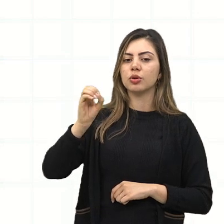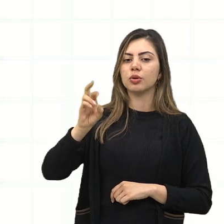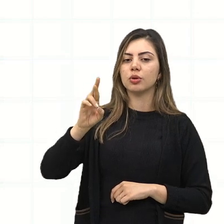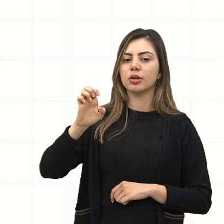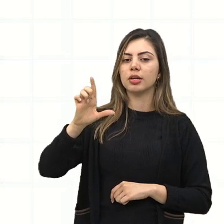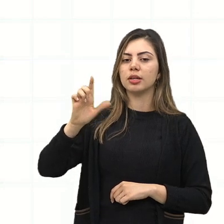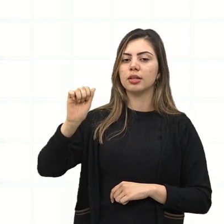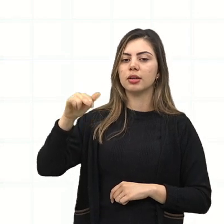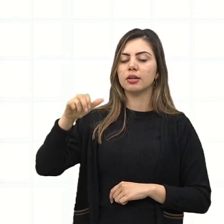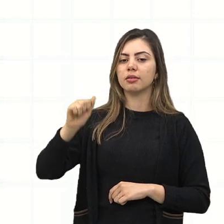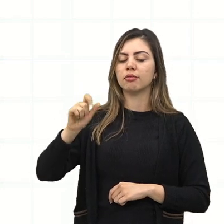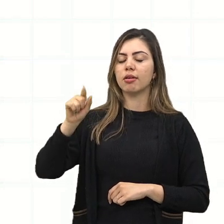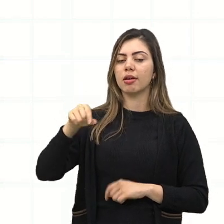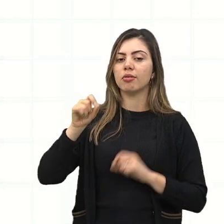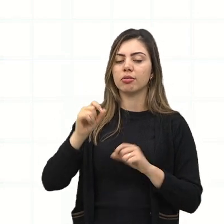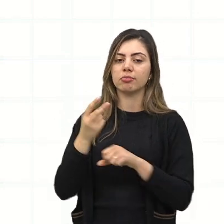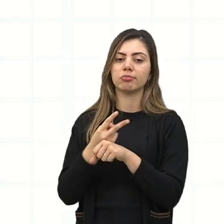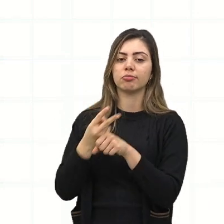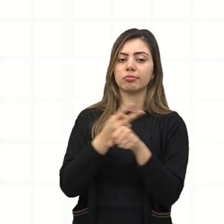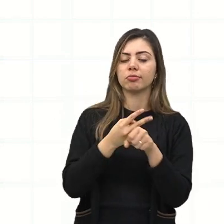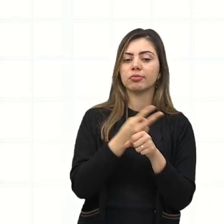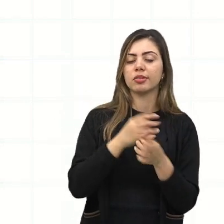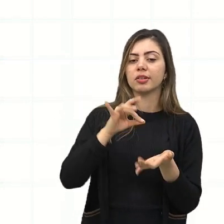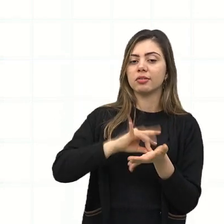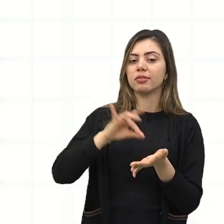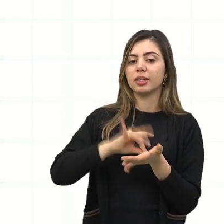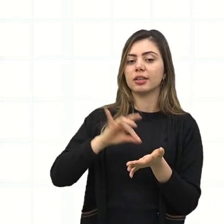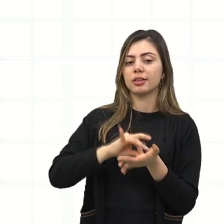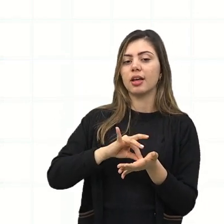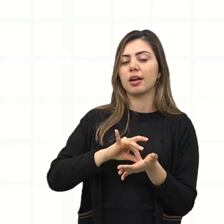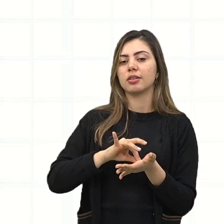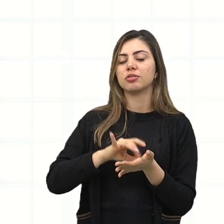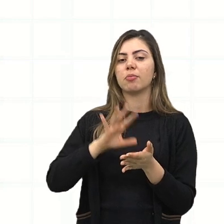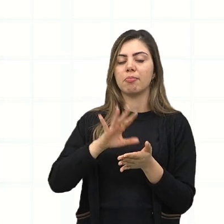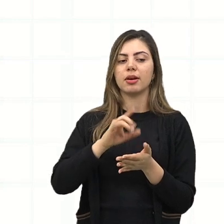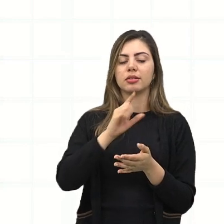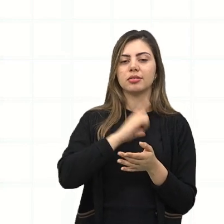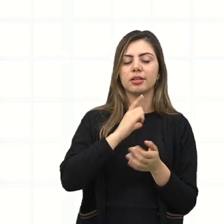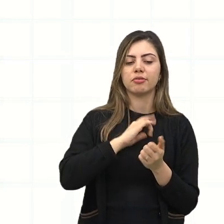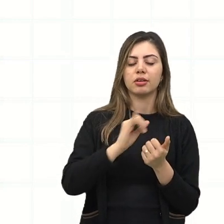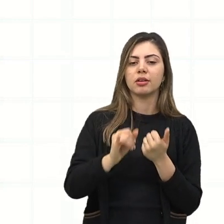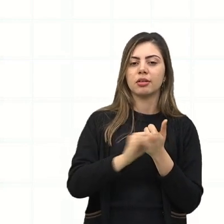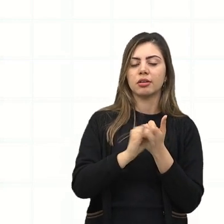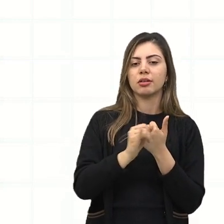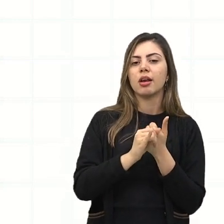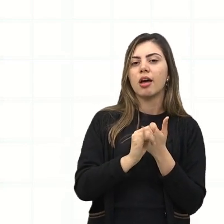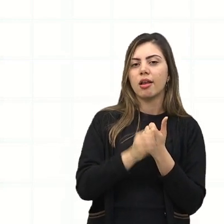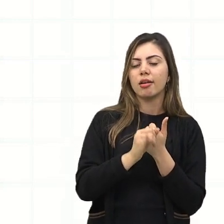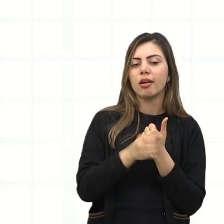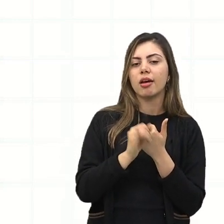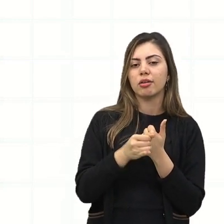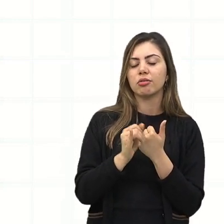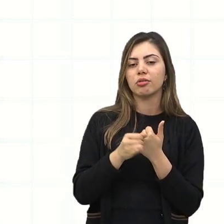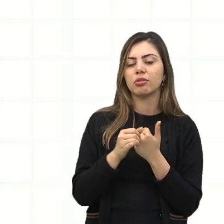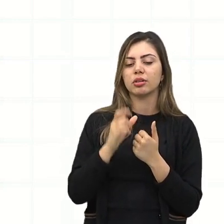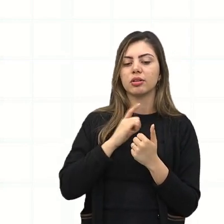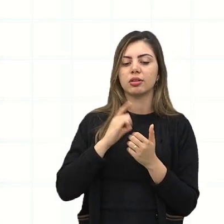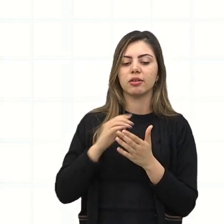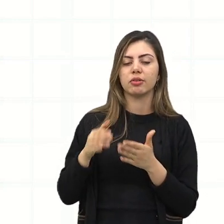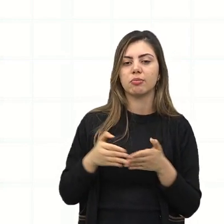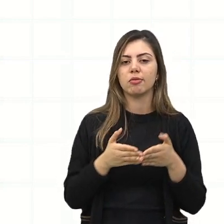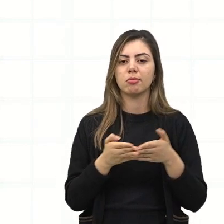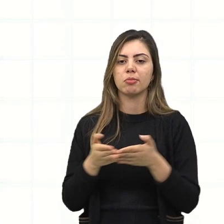explorador real que aparece aqui na nossa crônica transformado em ficção, que vai levar essa expedição lá pelos